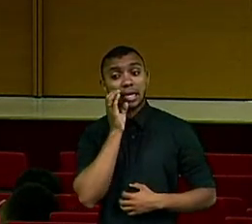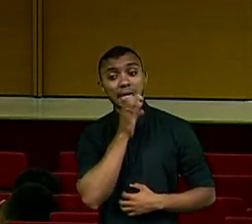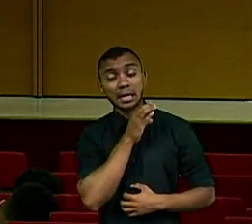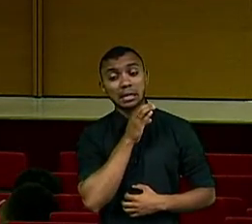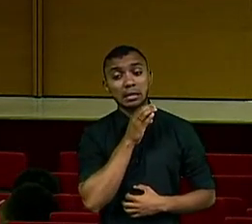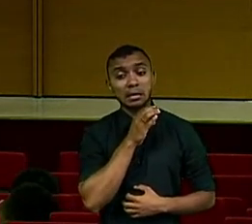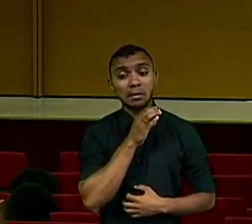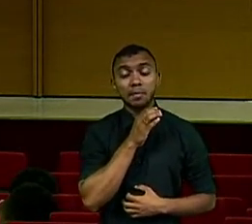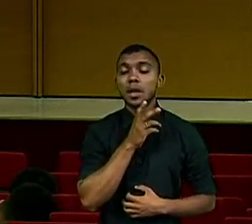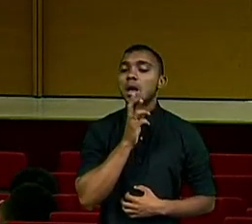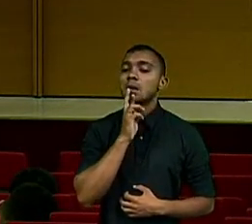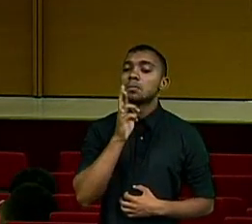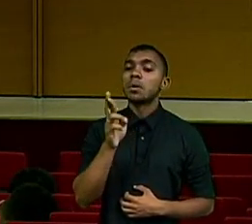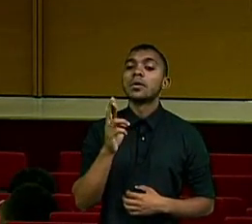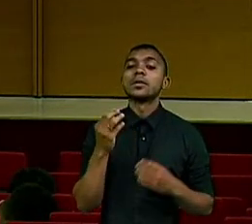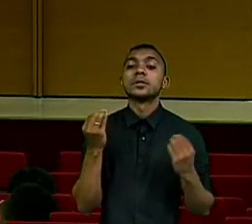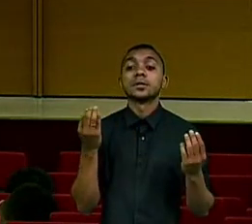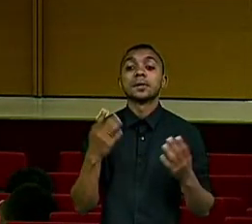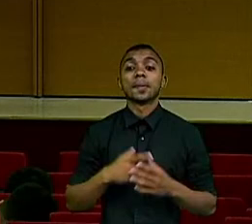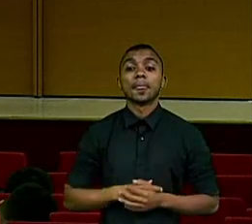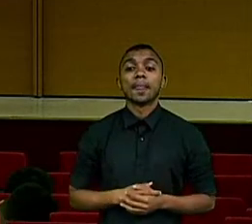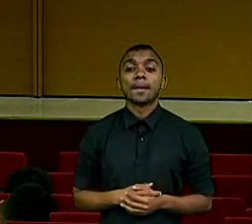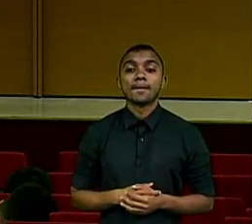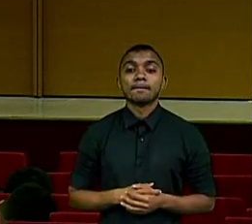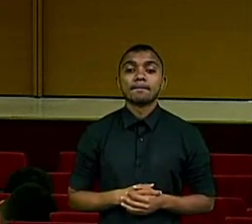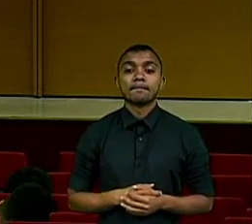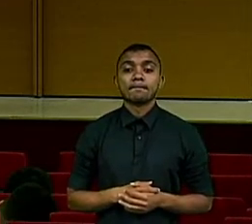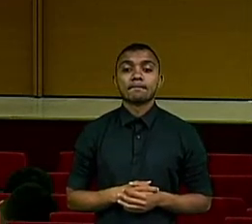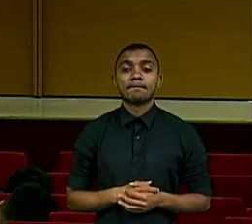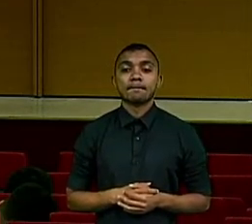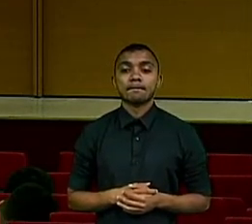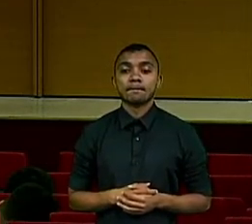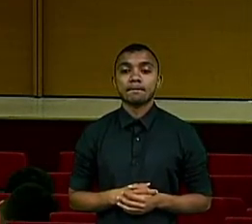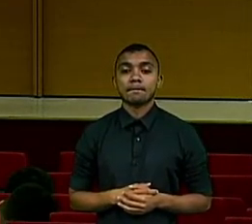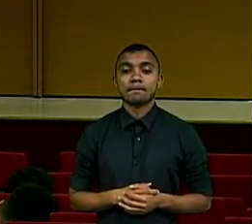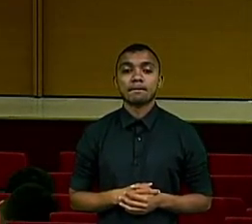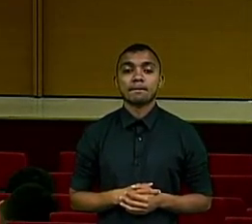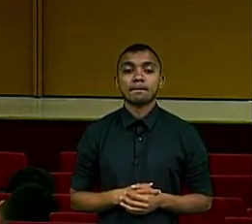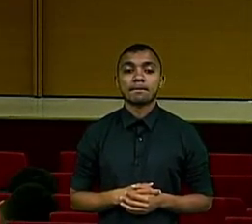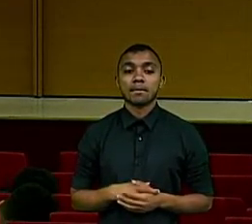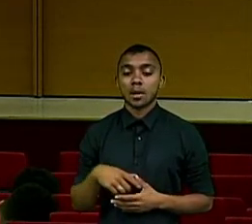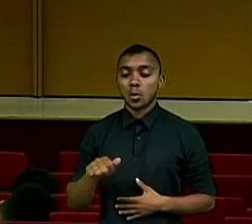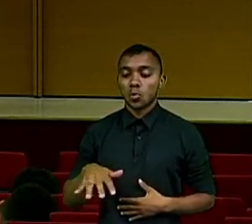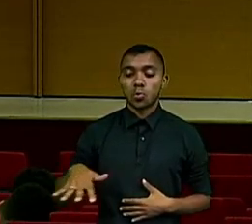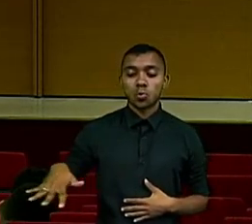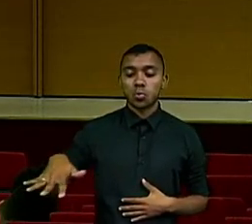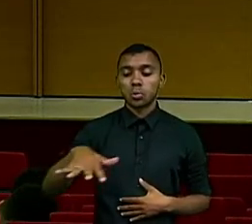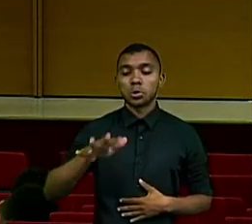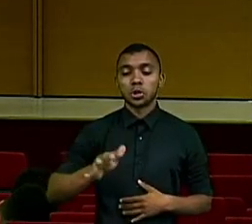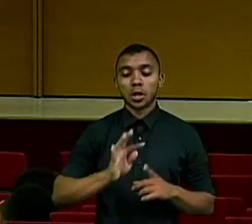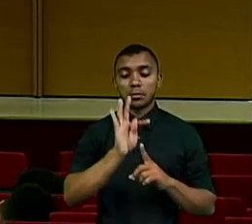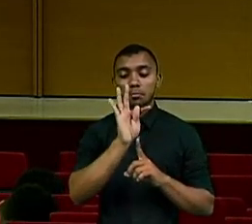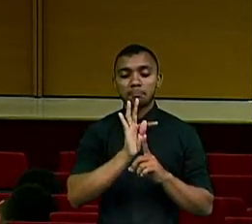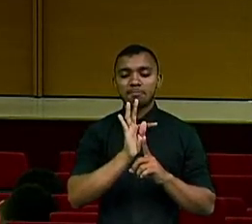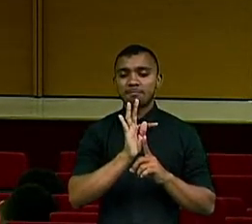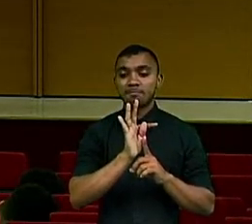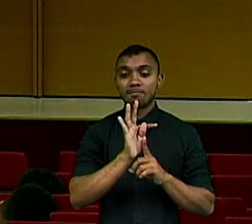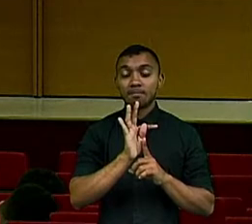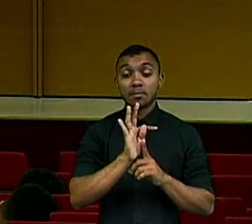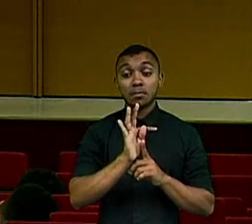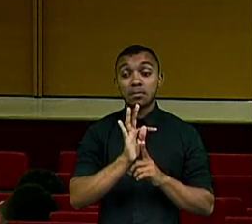responda da seguinte maneira o ambiente por estar uma temperatura maior que a minha